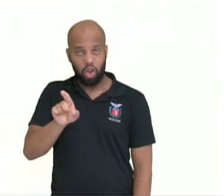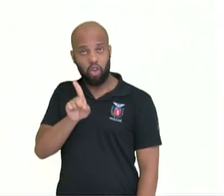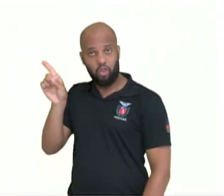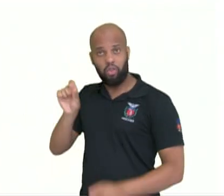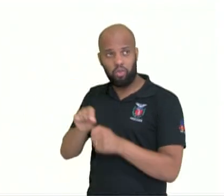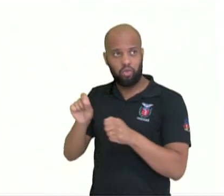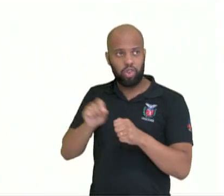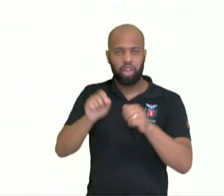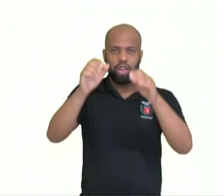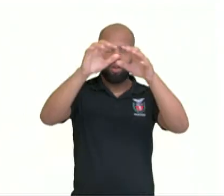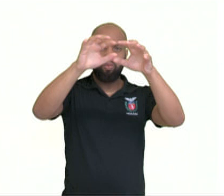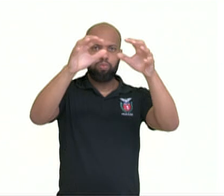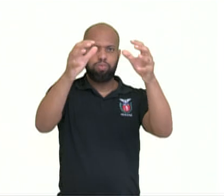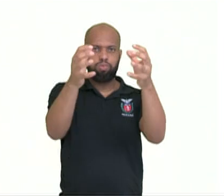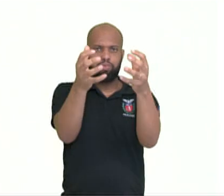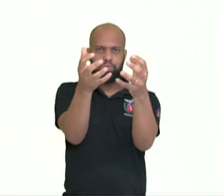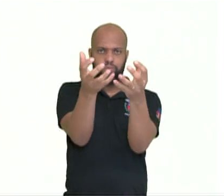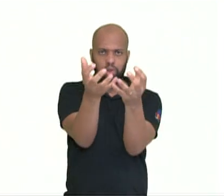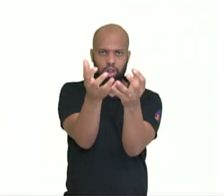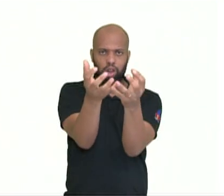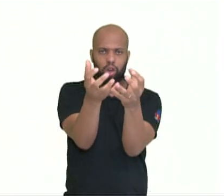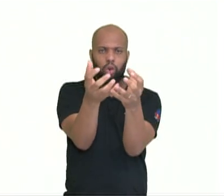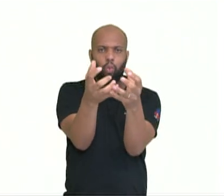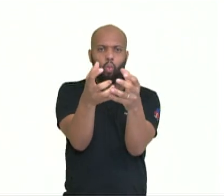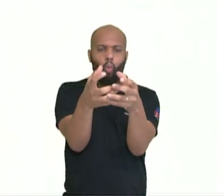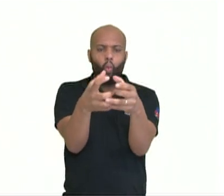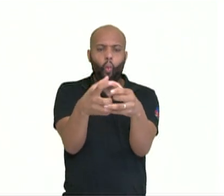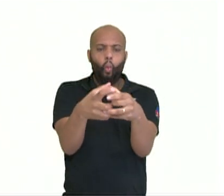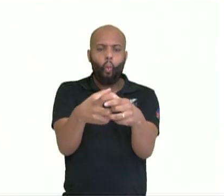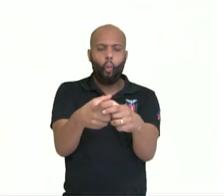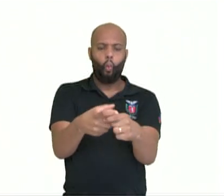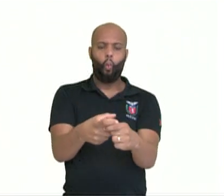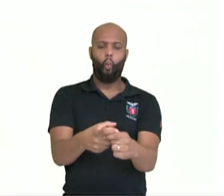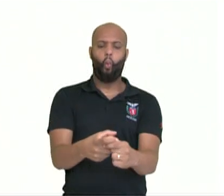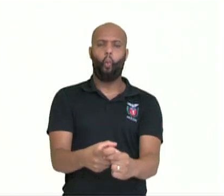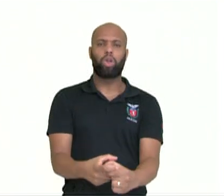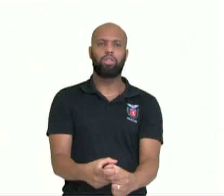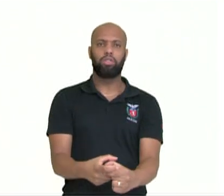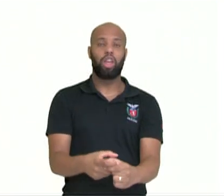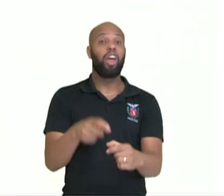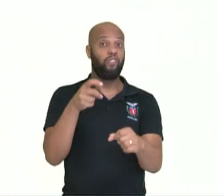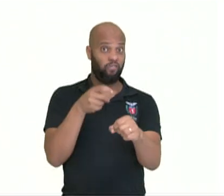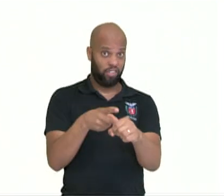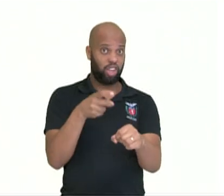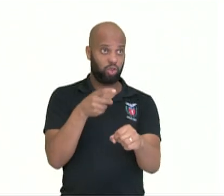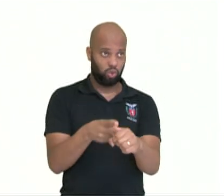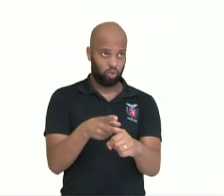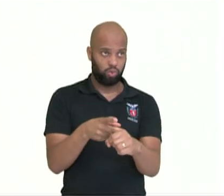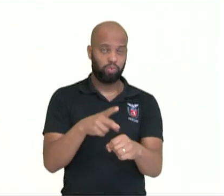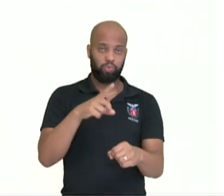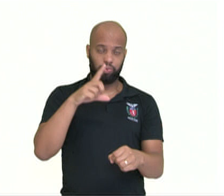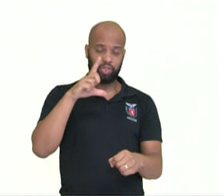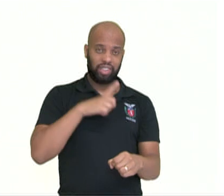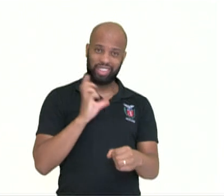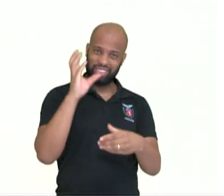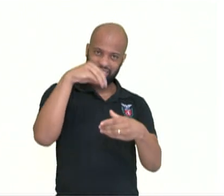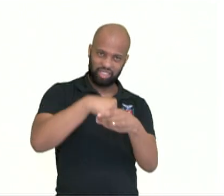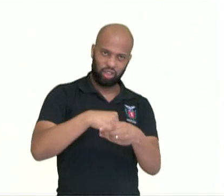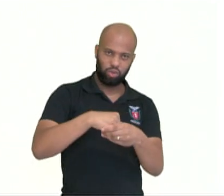vidro, né? Você tem aqui um bulbo de vidro, um tubinho que comunica o